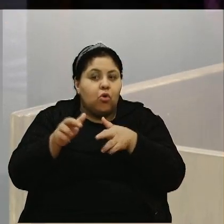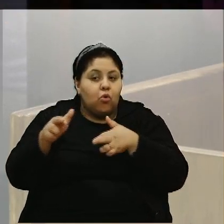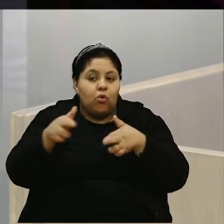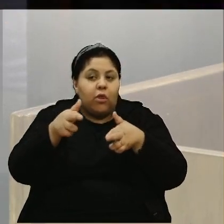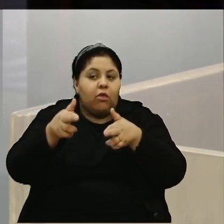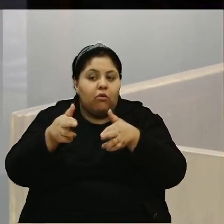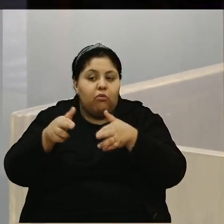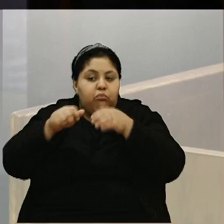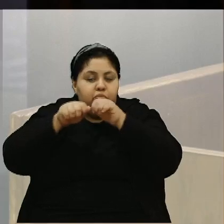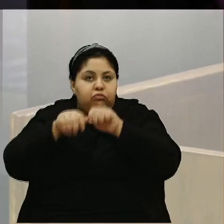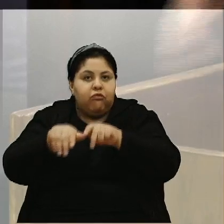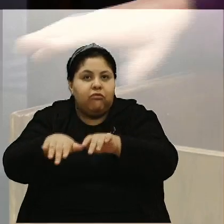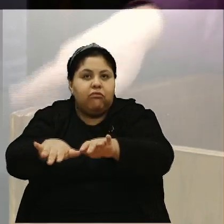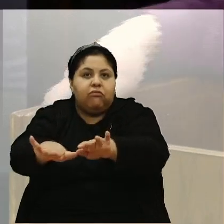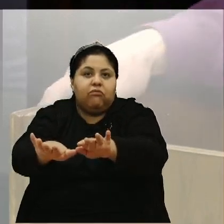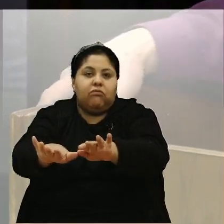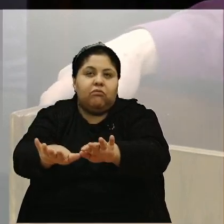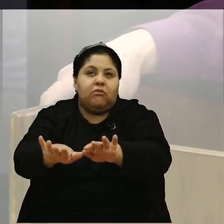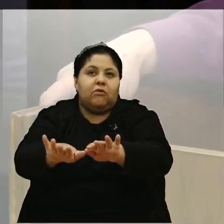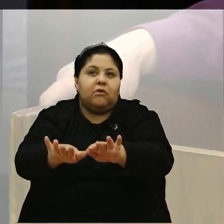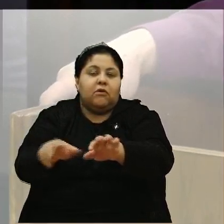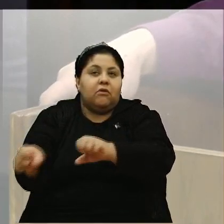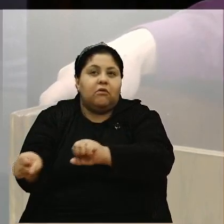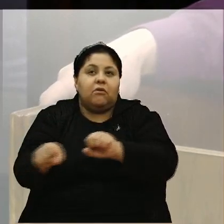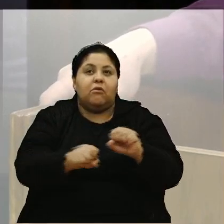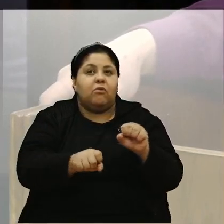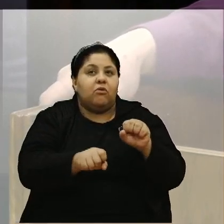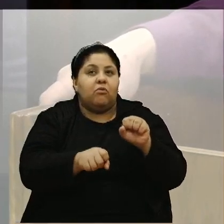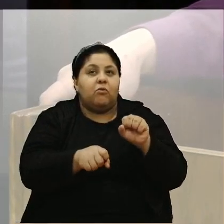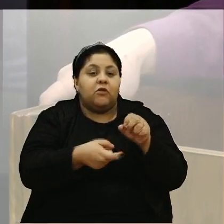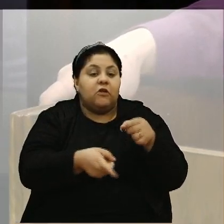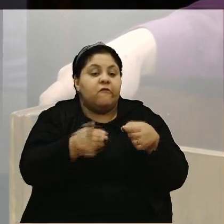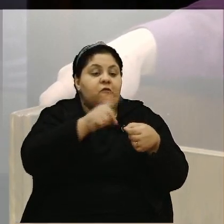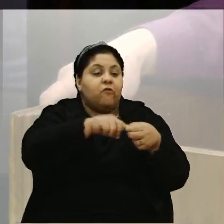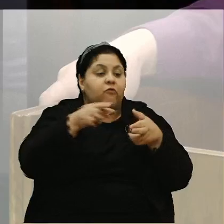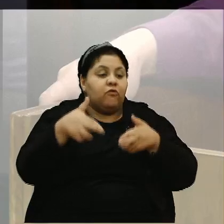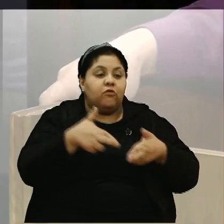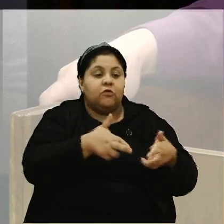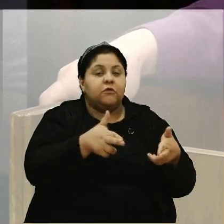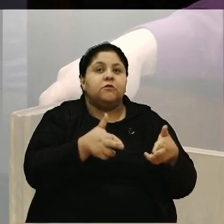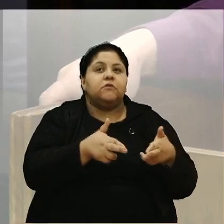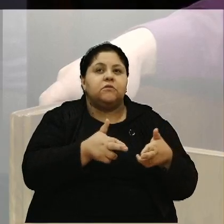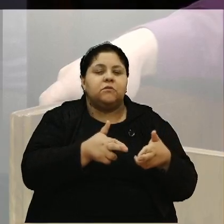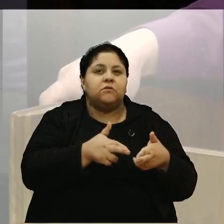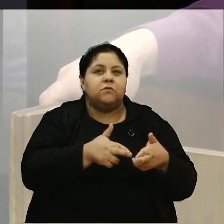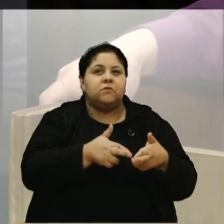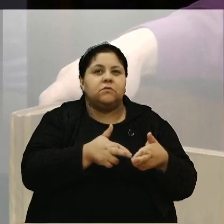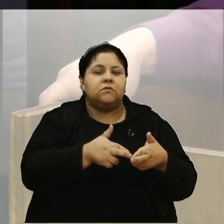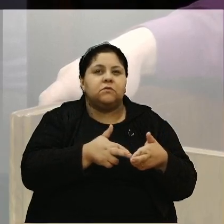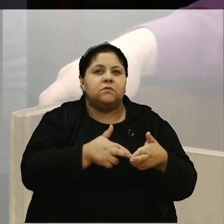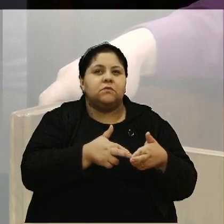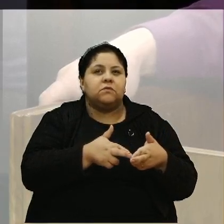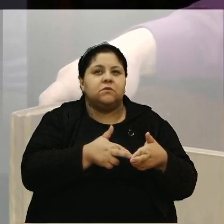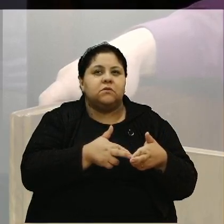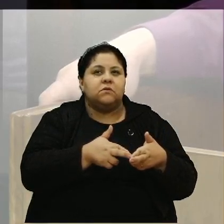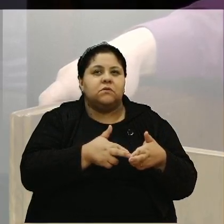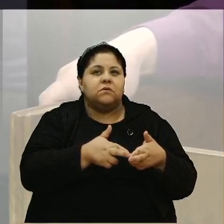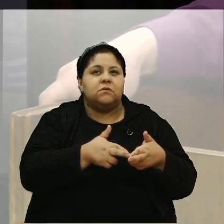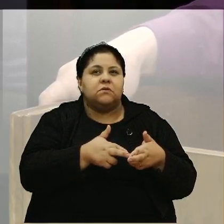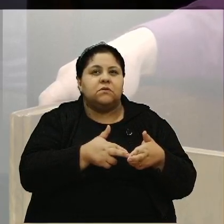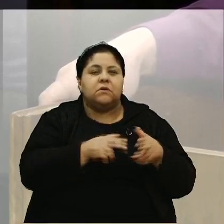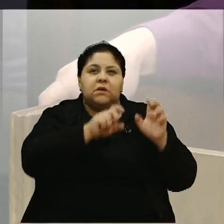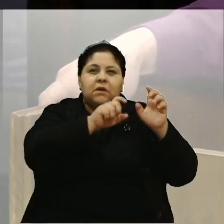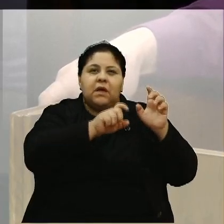E se acontecer, se não levar embora, pode recuar o rio. Inclusive, aquela em agroindústria